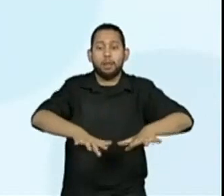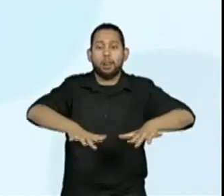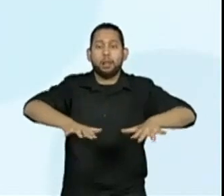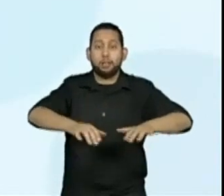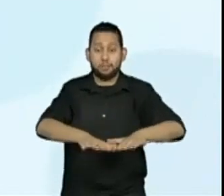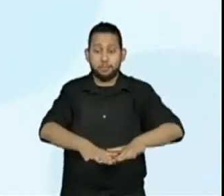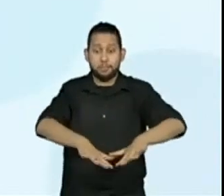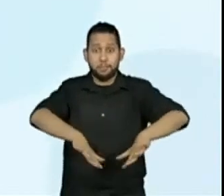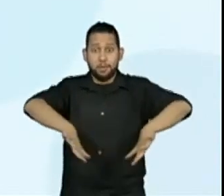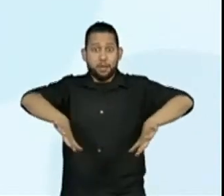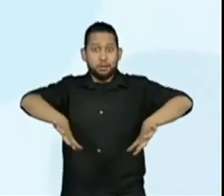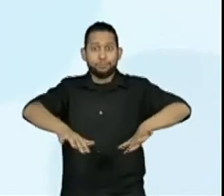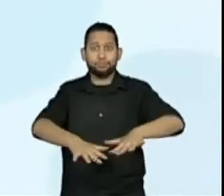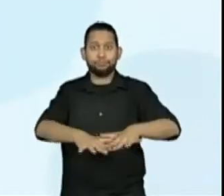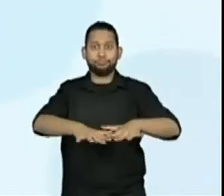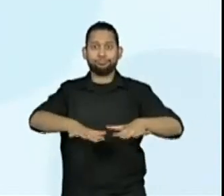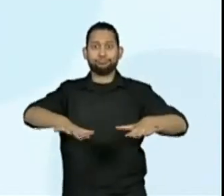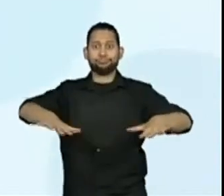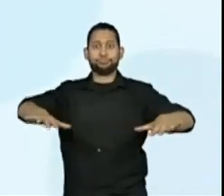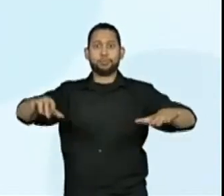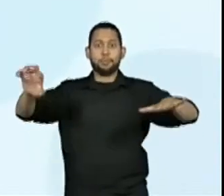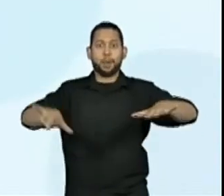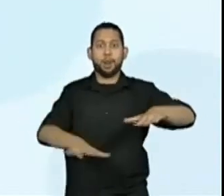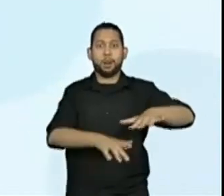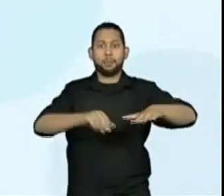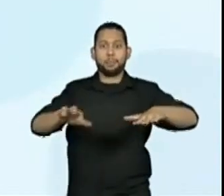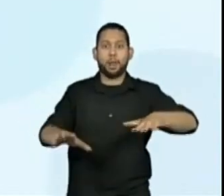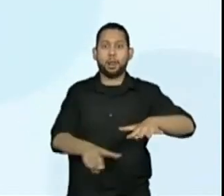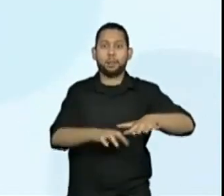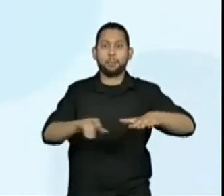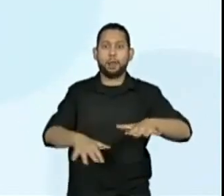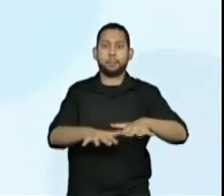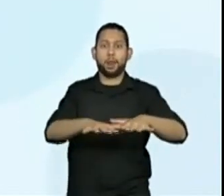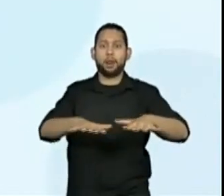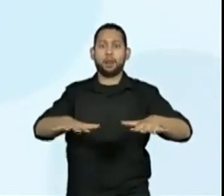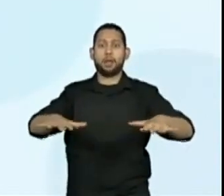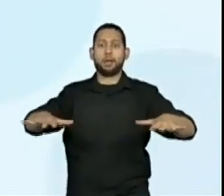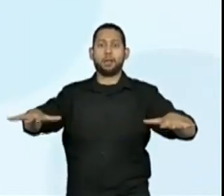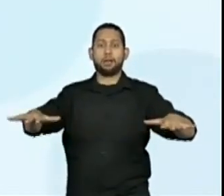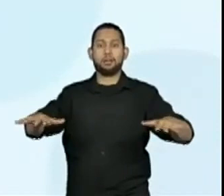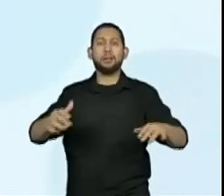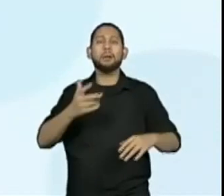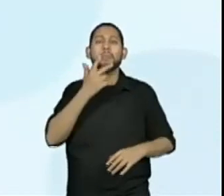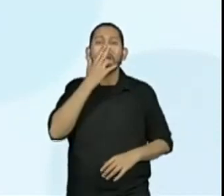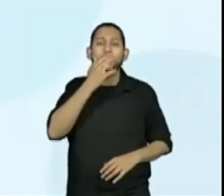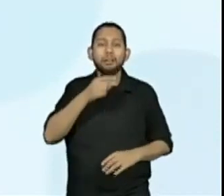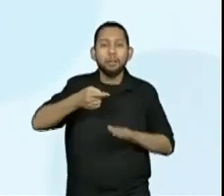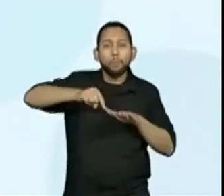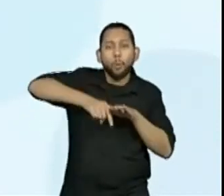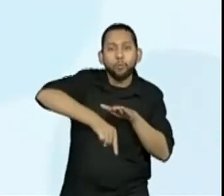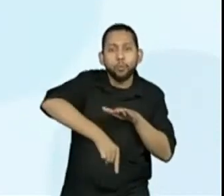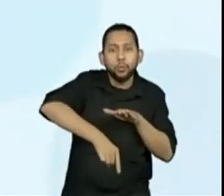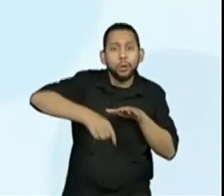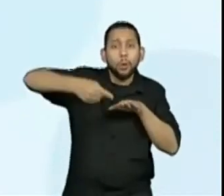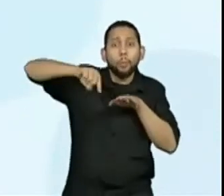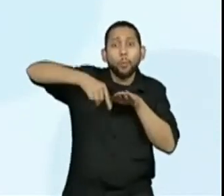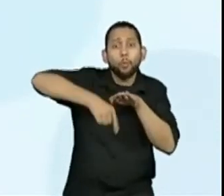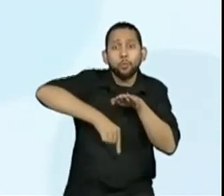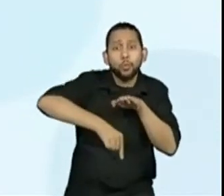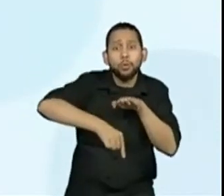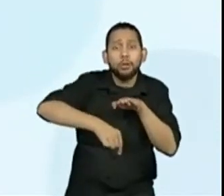Poderíamos colocar aqui outras funções da mata. Então, conseguimos destacar